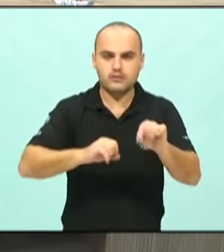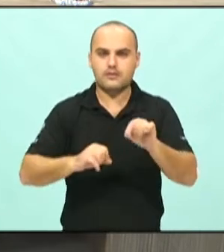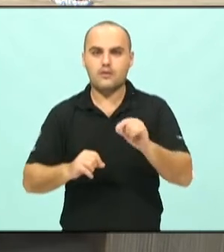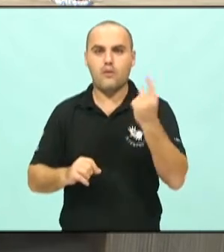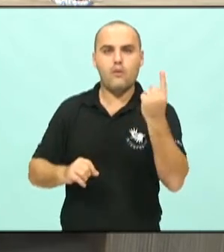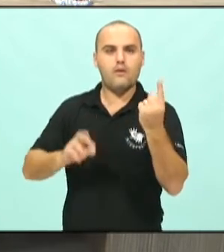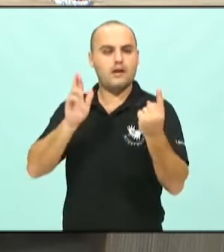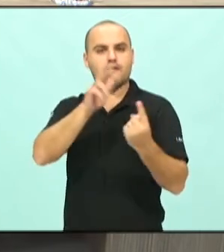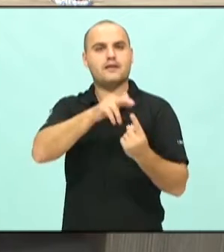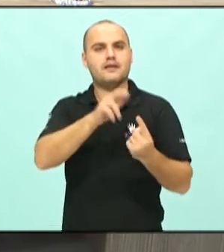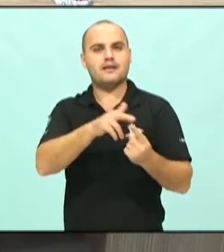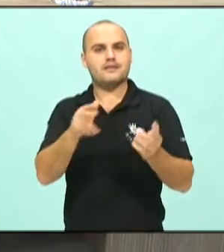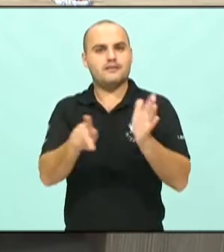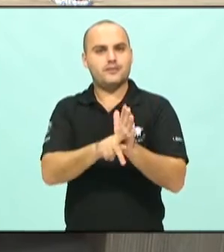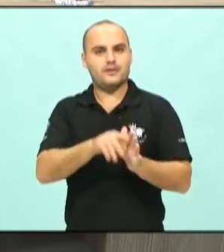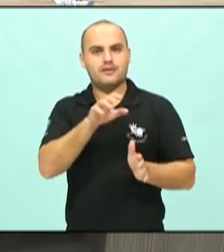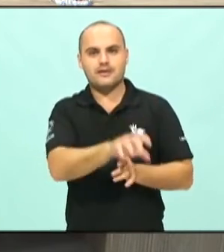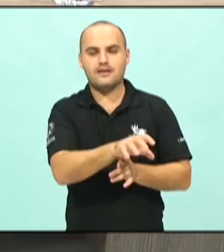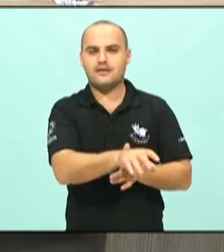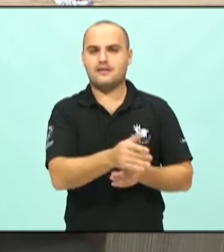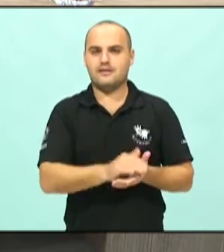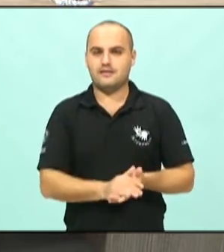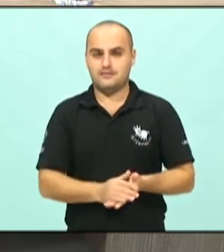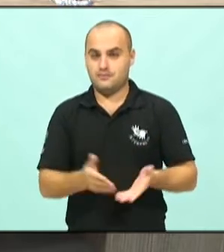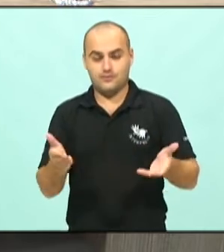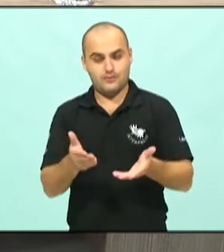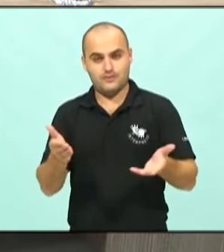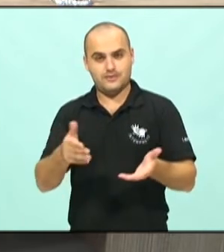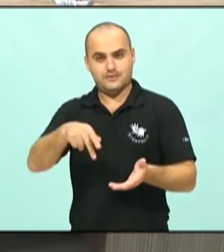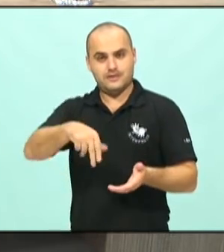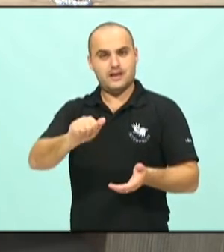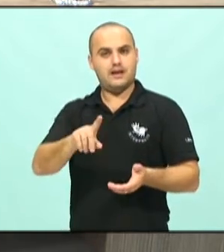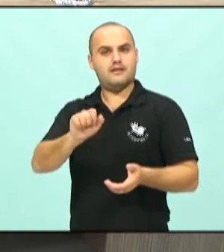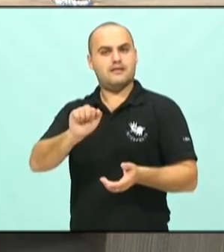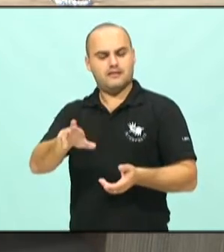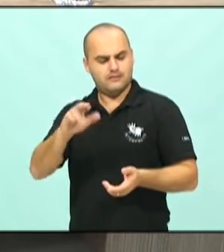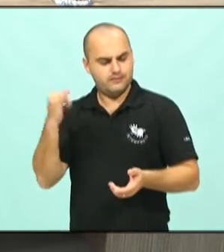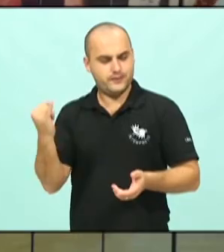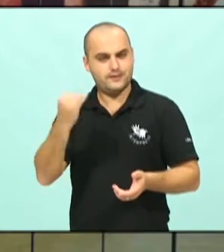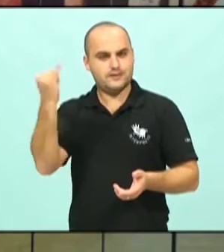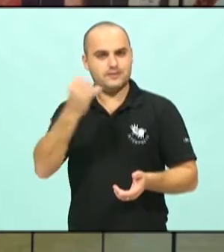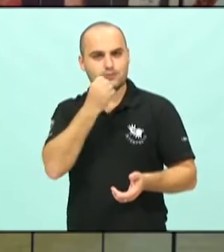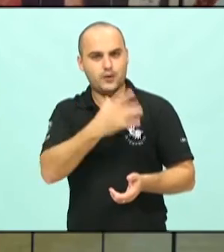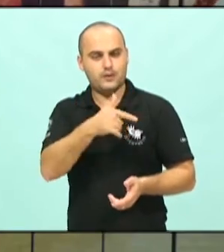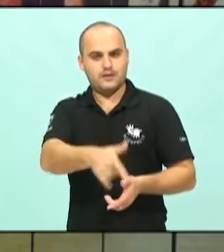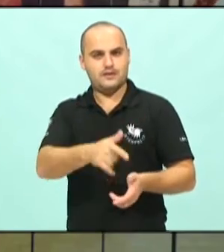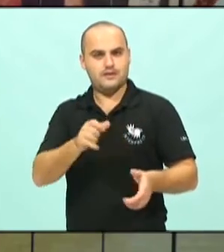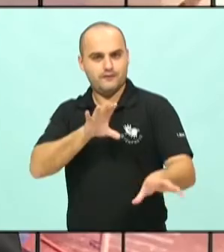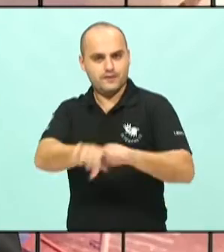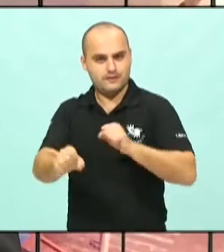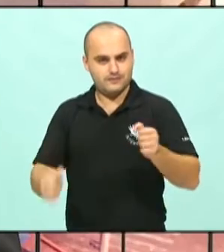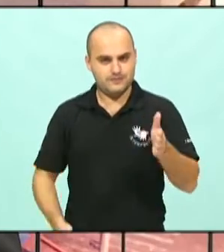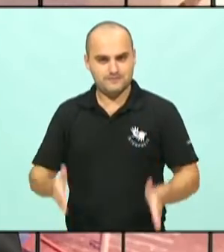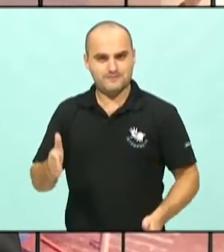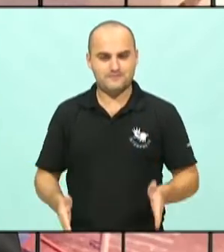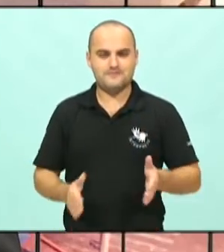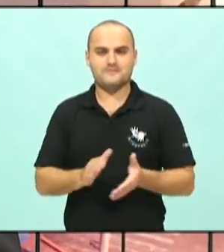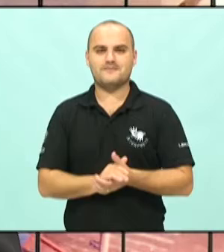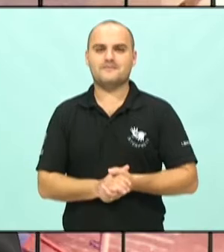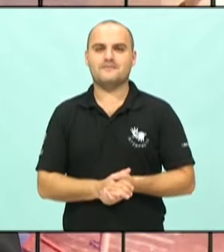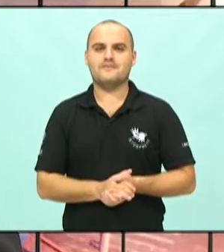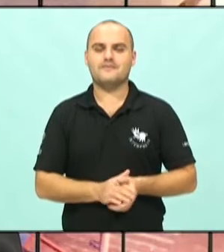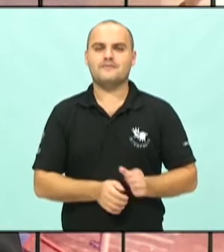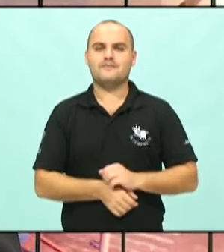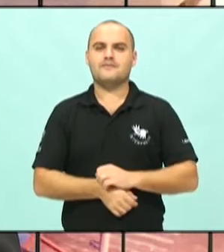referência na natação para a gente, né? O nadar hoje é um grande laboratório de formação de atleta. Para esse programa, onde é que o senhor